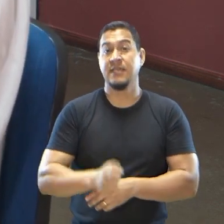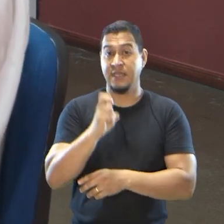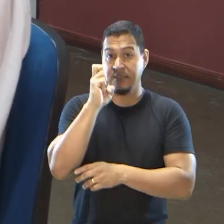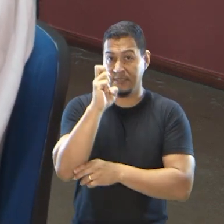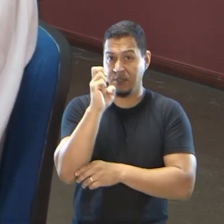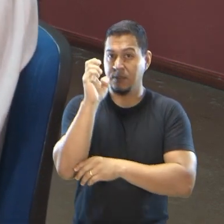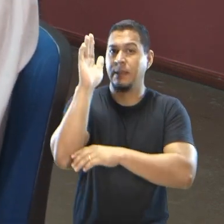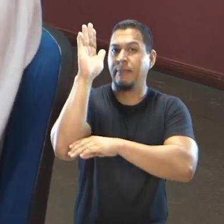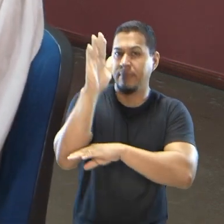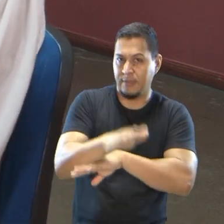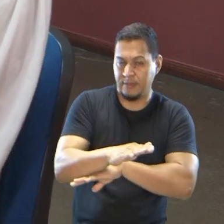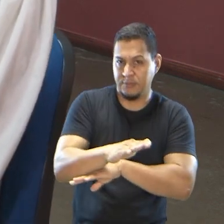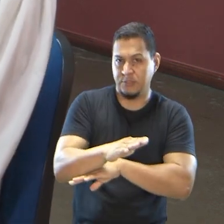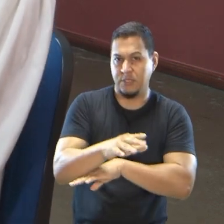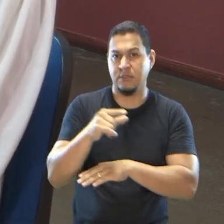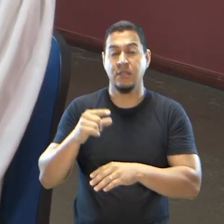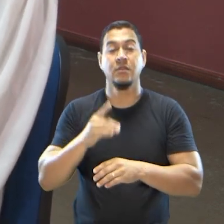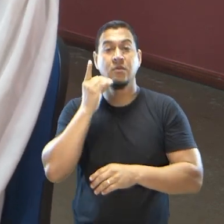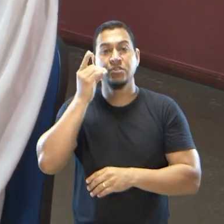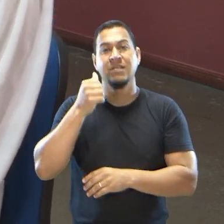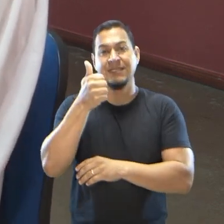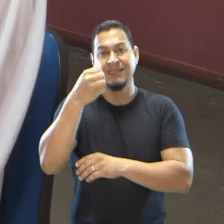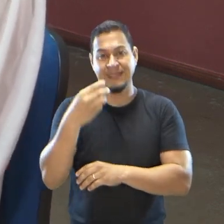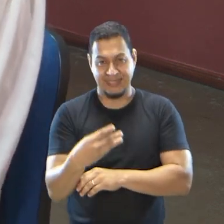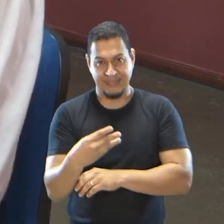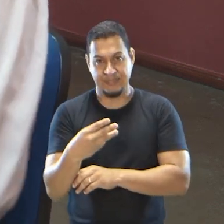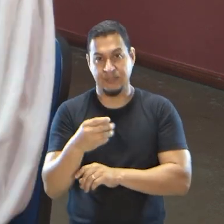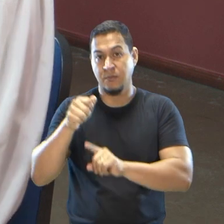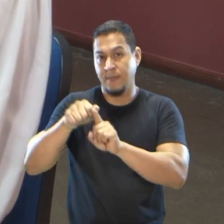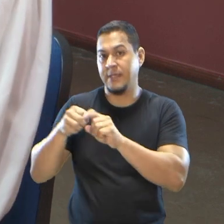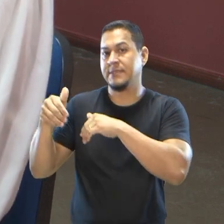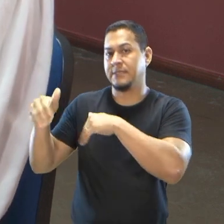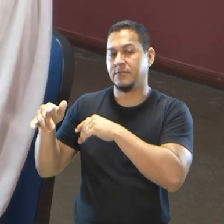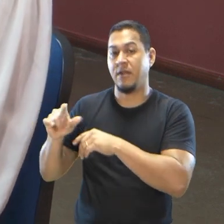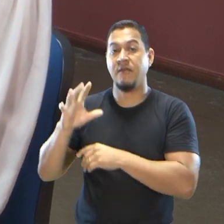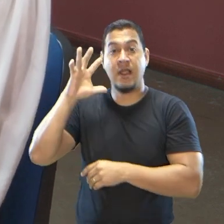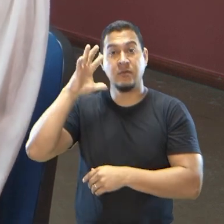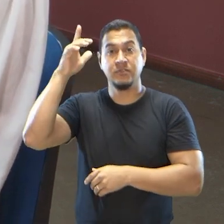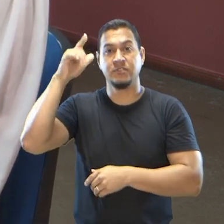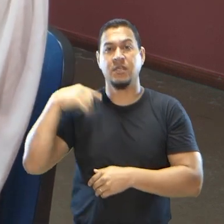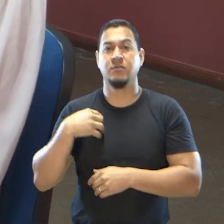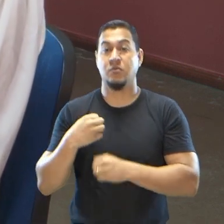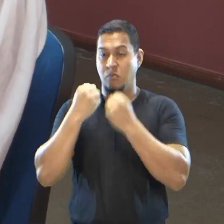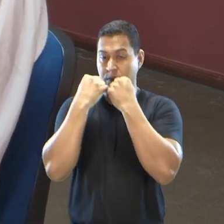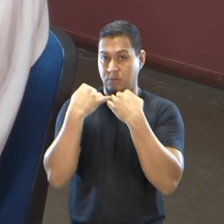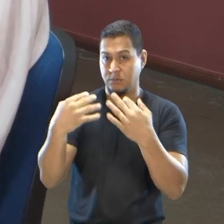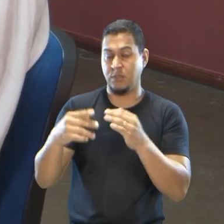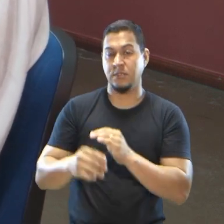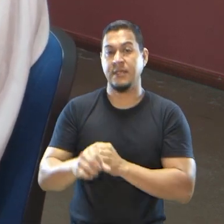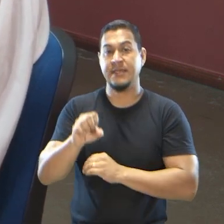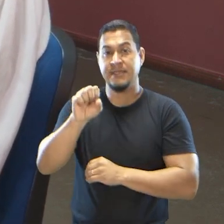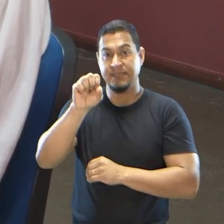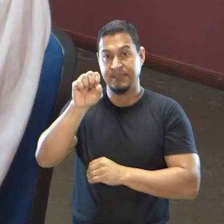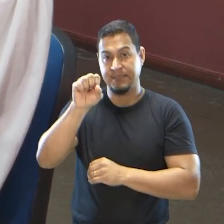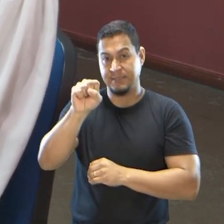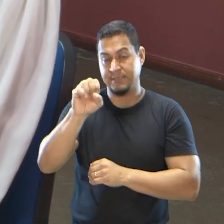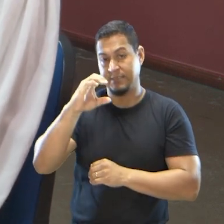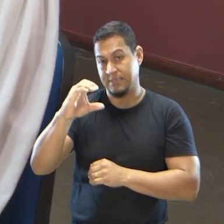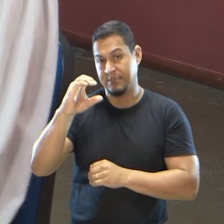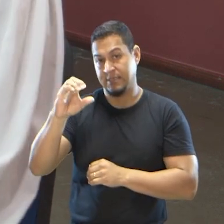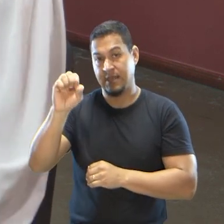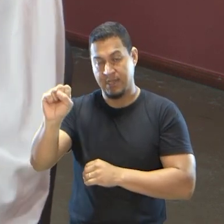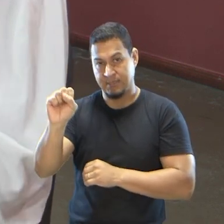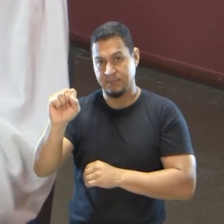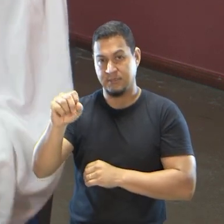dia 13, sexta-feira, dia 13 de setembro. Essa jornada ela vai acontecer lá no CCS mesmo, no auditório do CCS, que é o Centro de